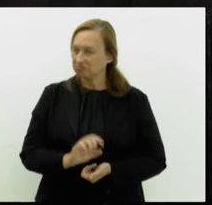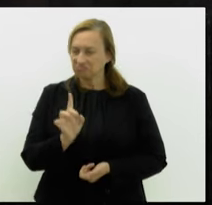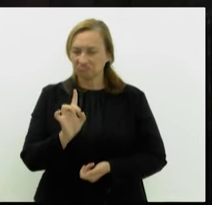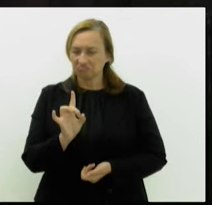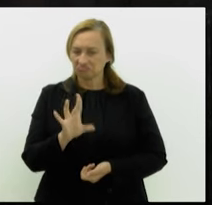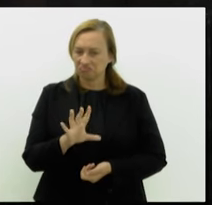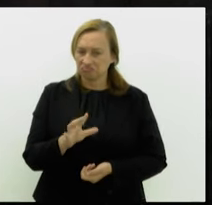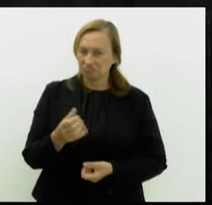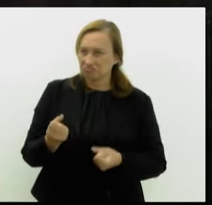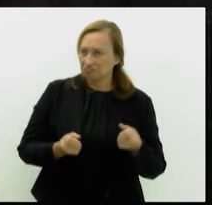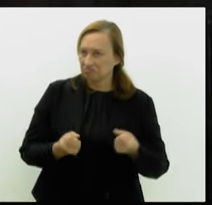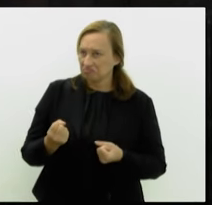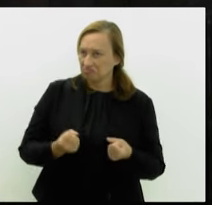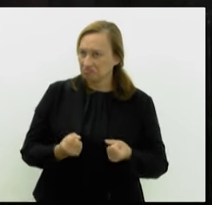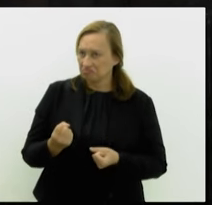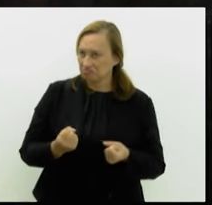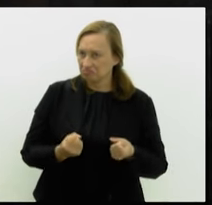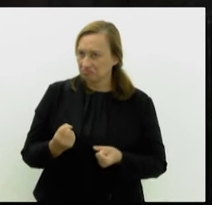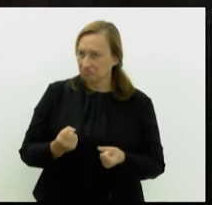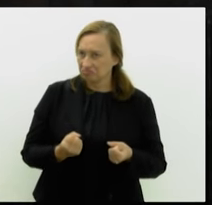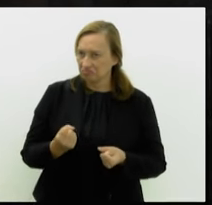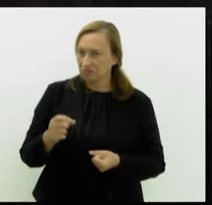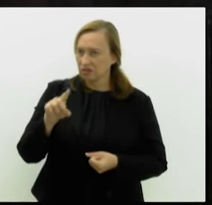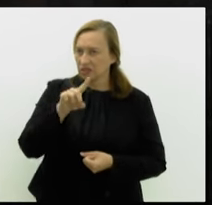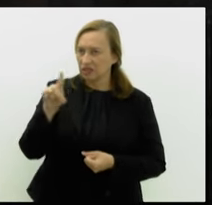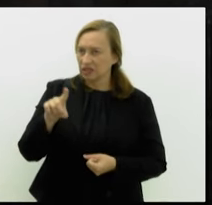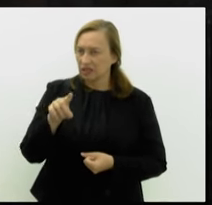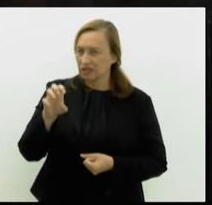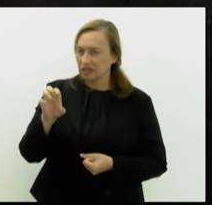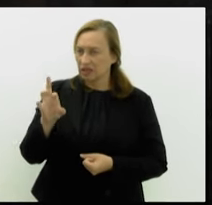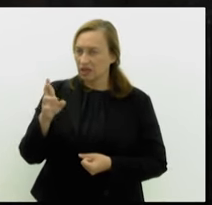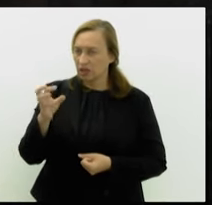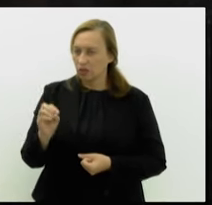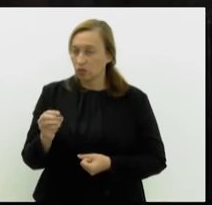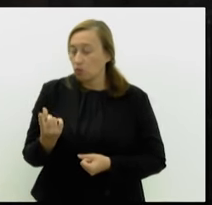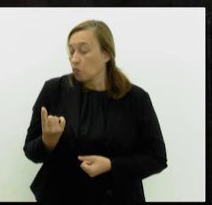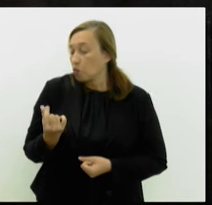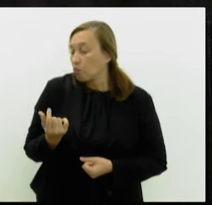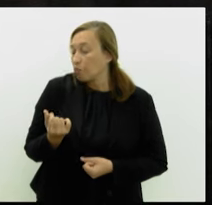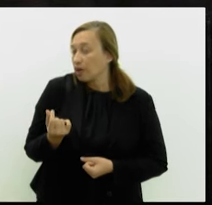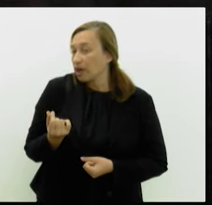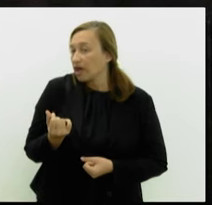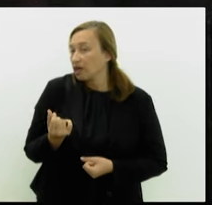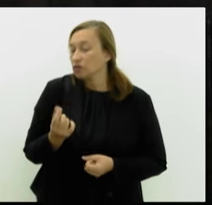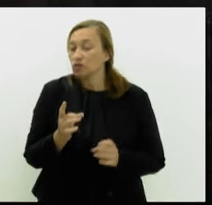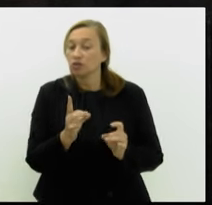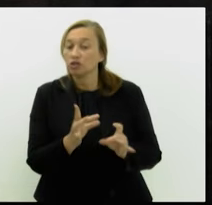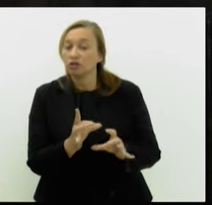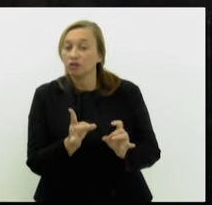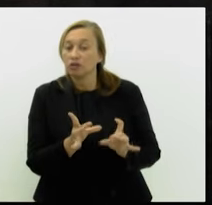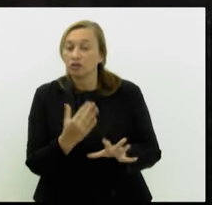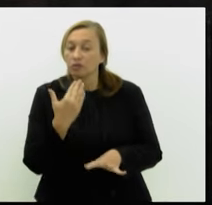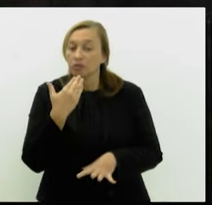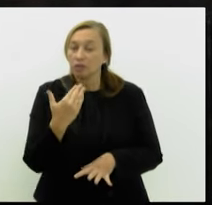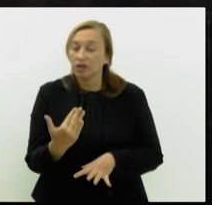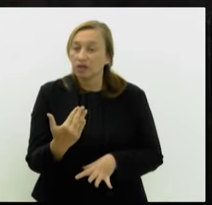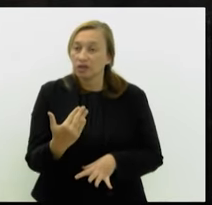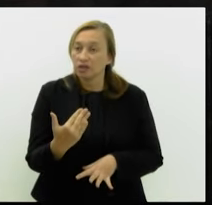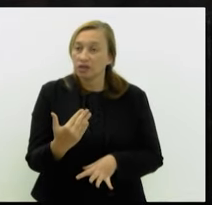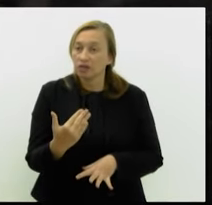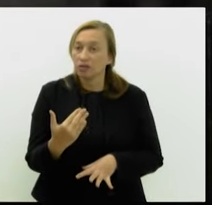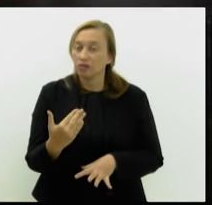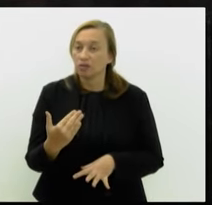carro zero quilômetro, cujo preço de venda ao consumidor sugerido pelo